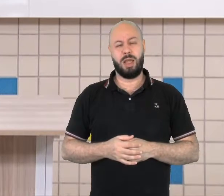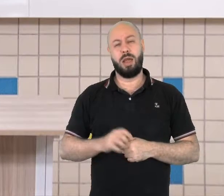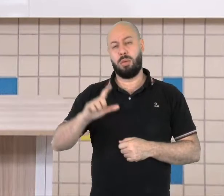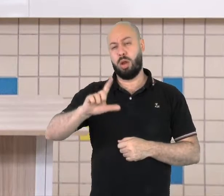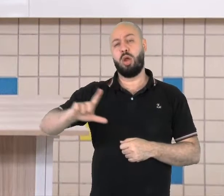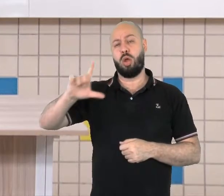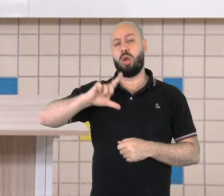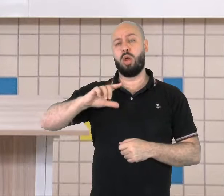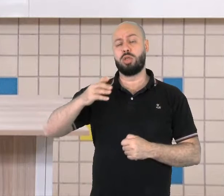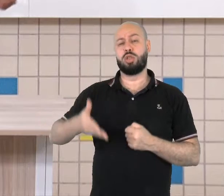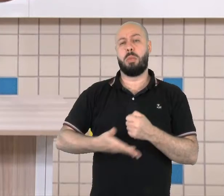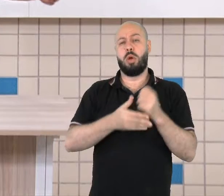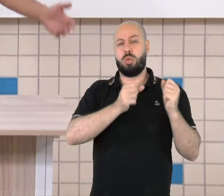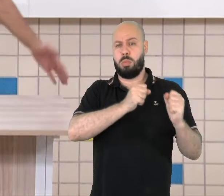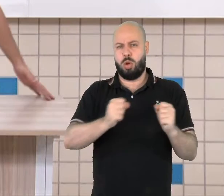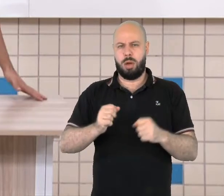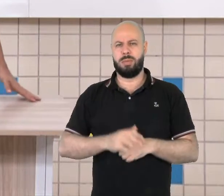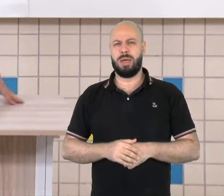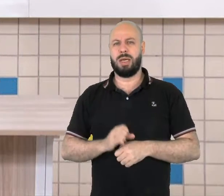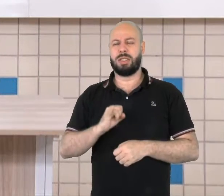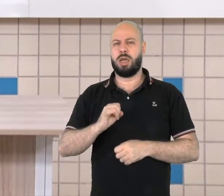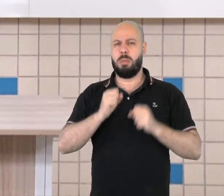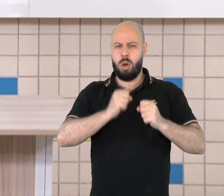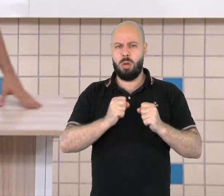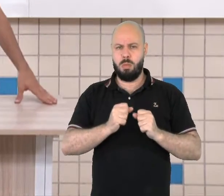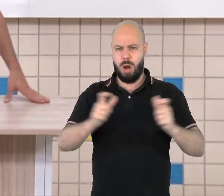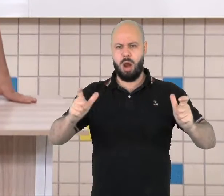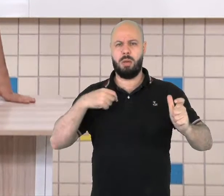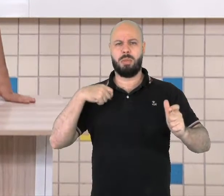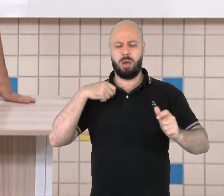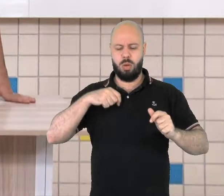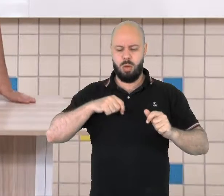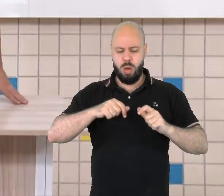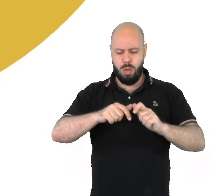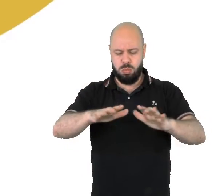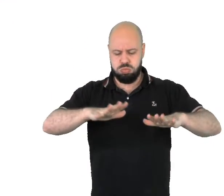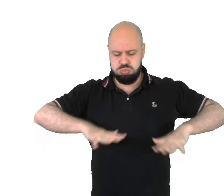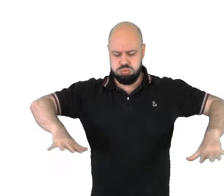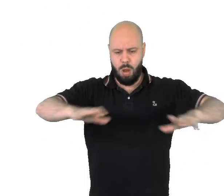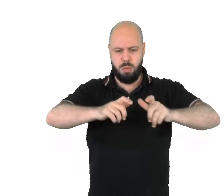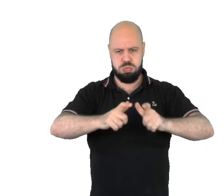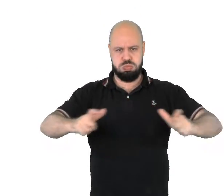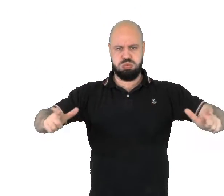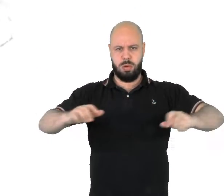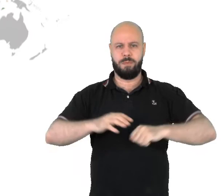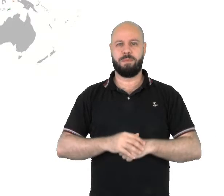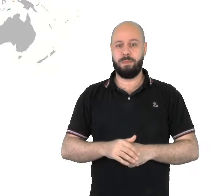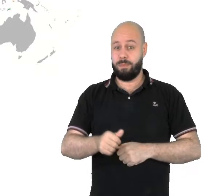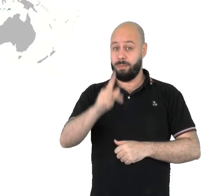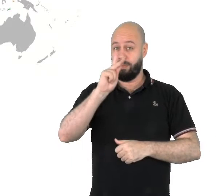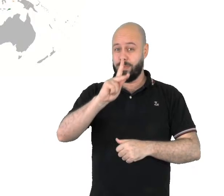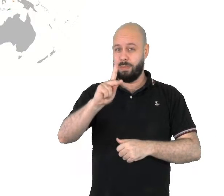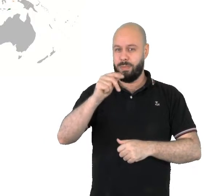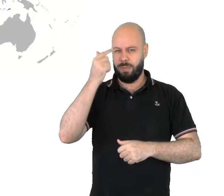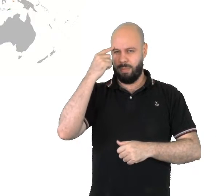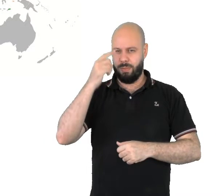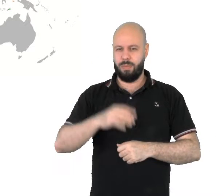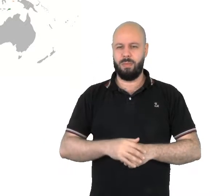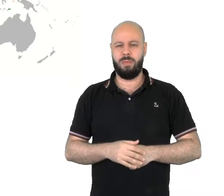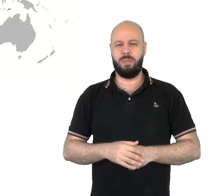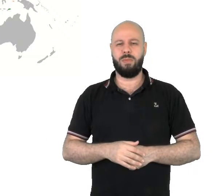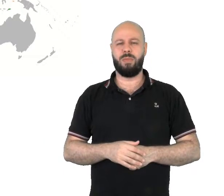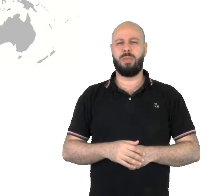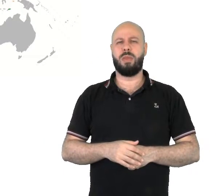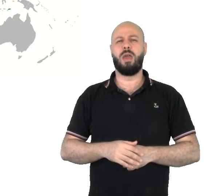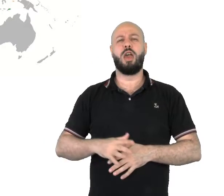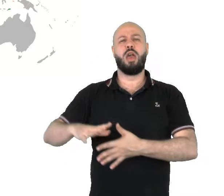de acúmulo de poder. Quanto maior o seu poder, tem que ser maior o território. Ok? Eu trouxe para vocês um mapa aqui